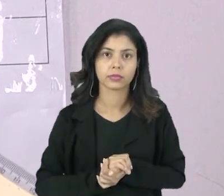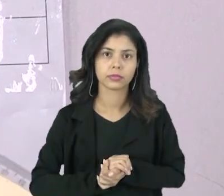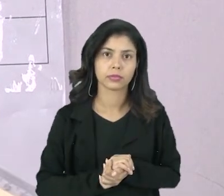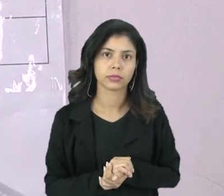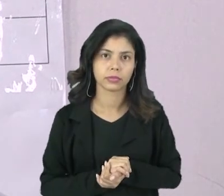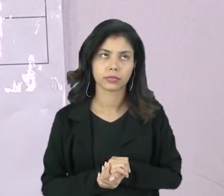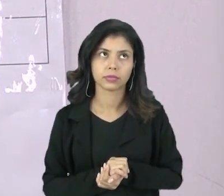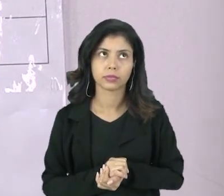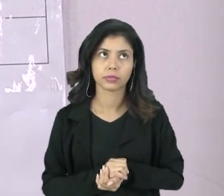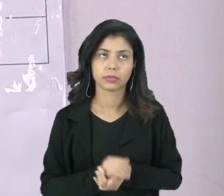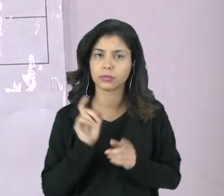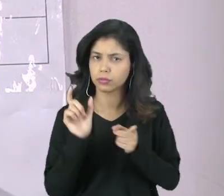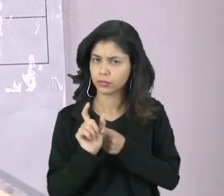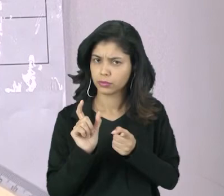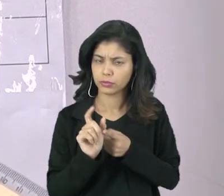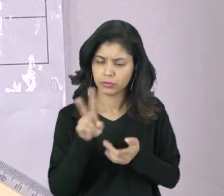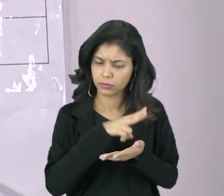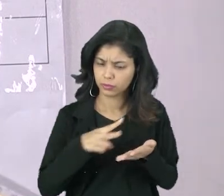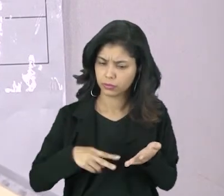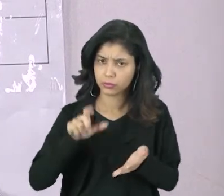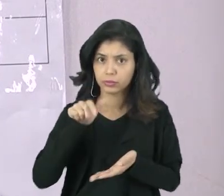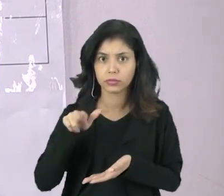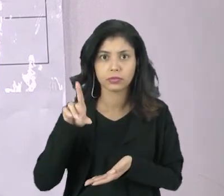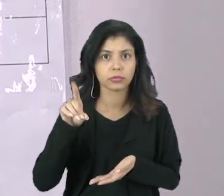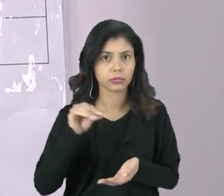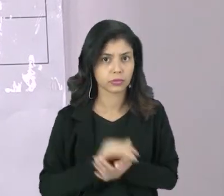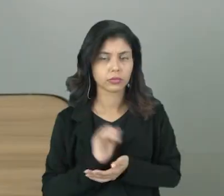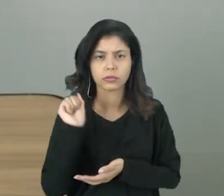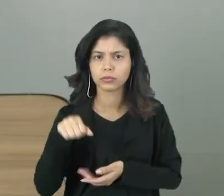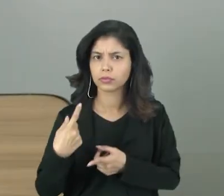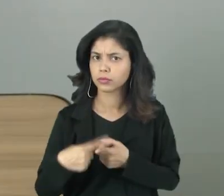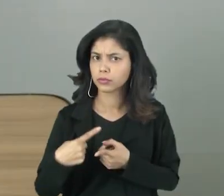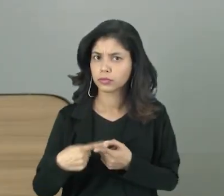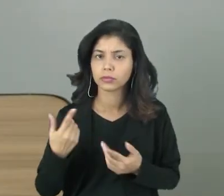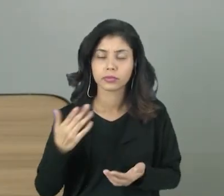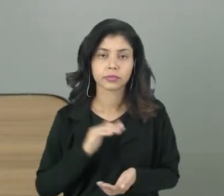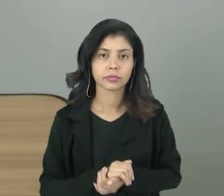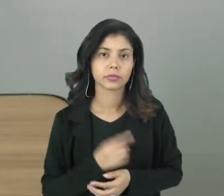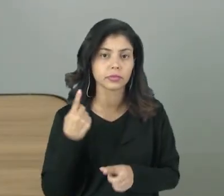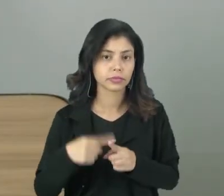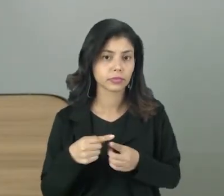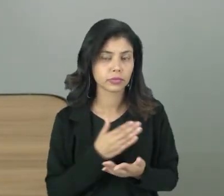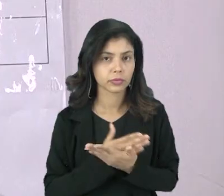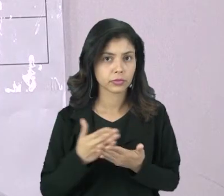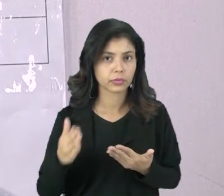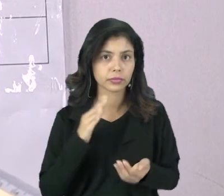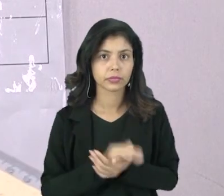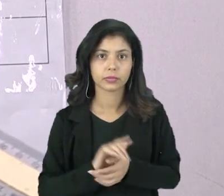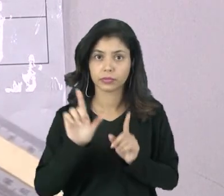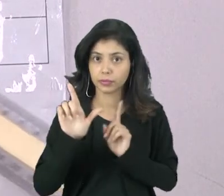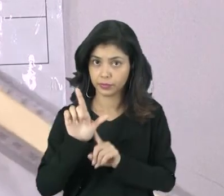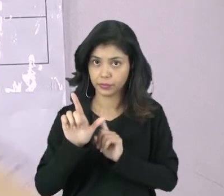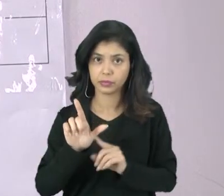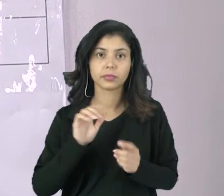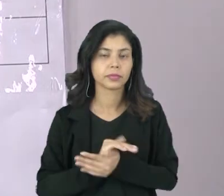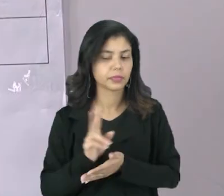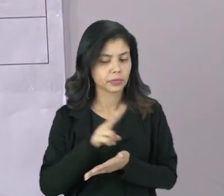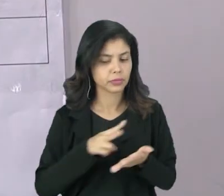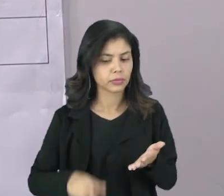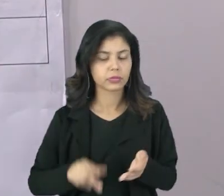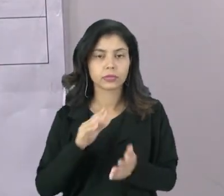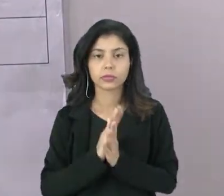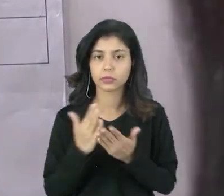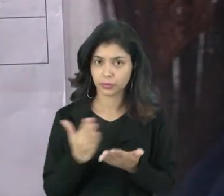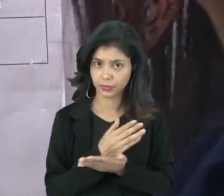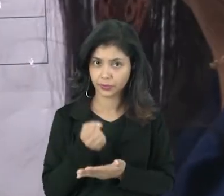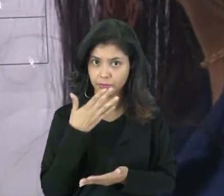lindo Esta palavra é lento sim por quê que é lindo por que inicia com a letra l o lendo um